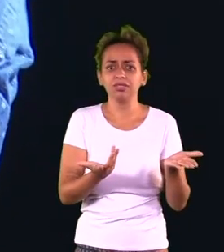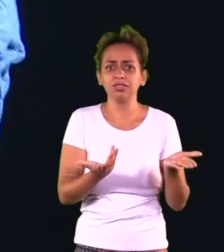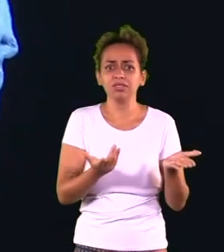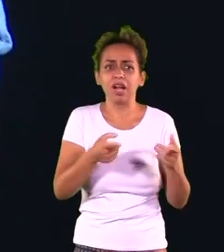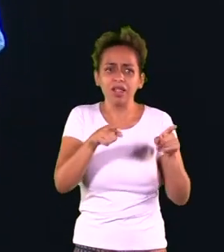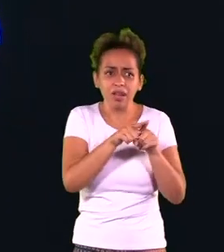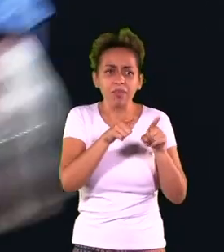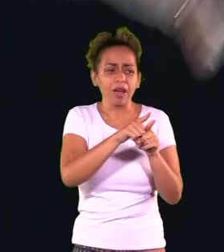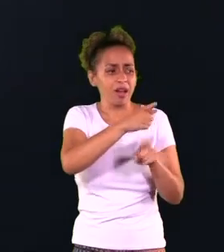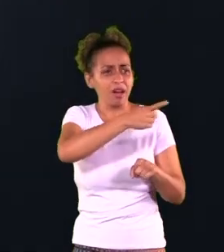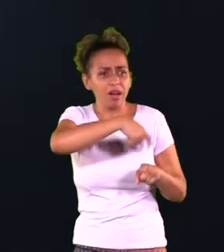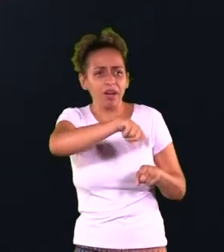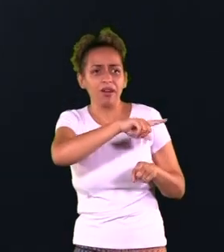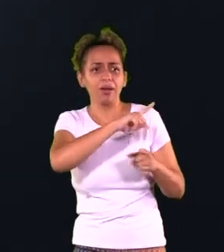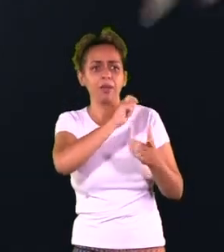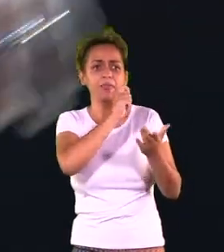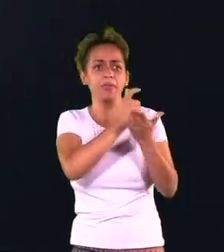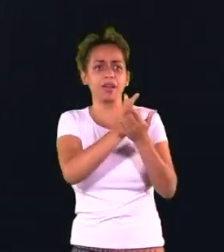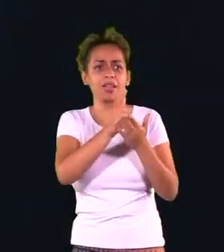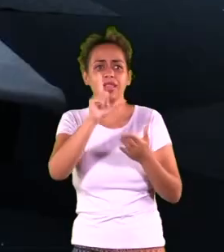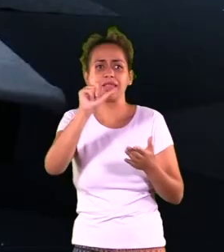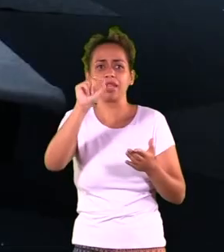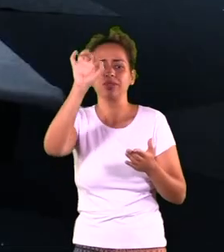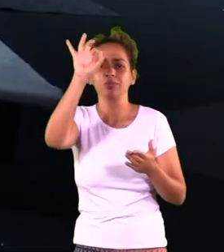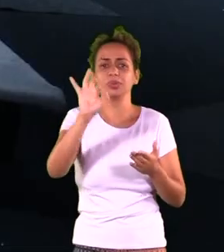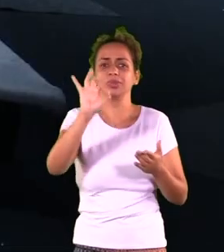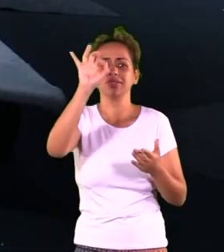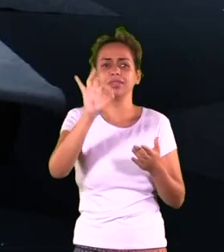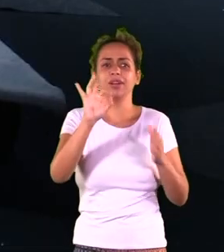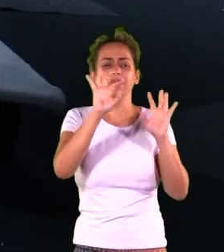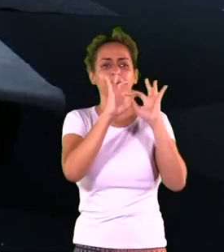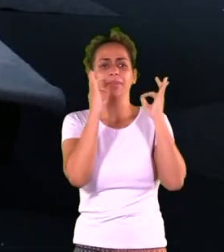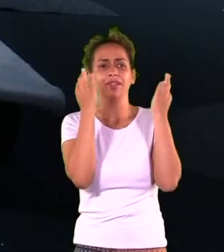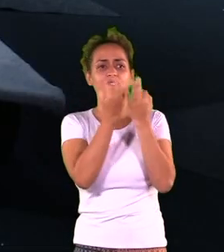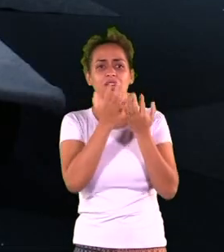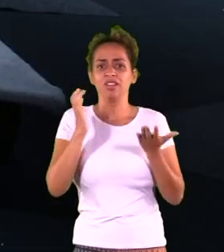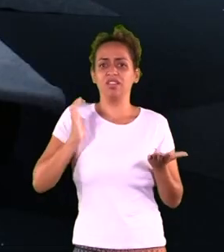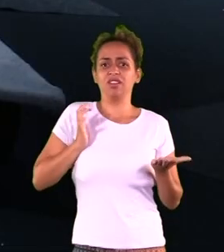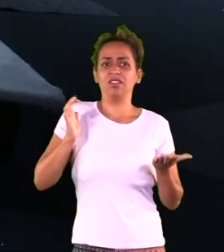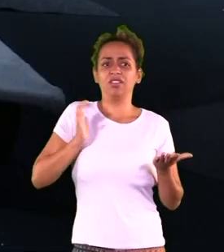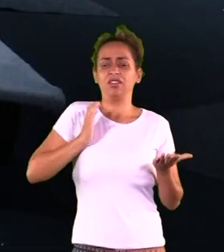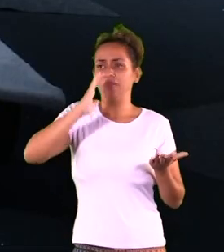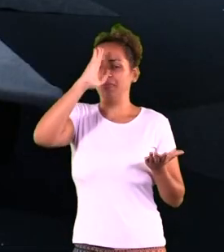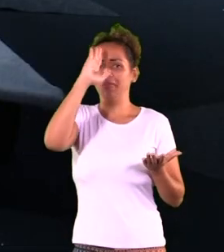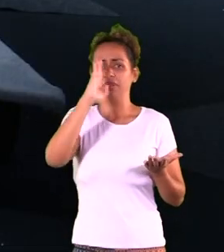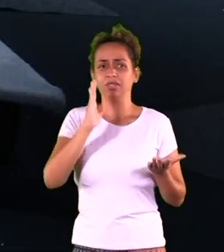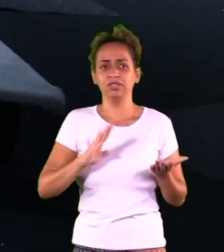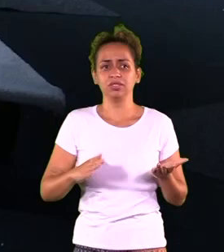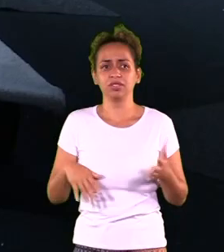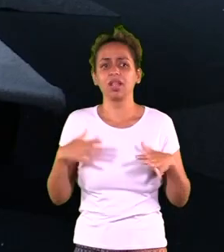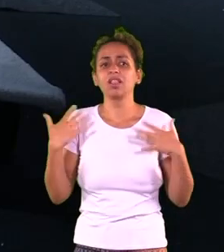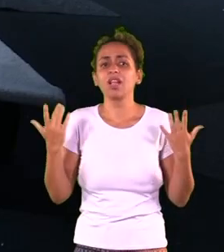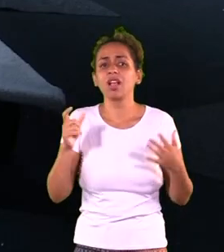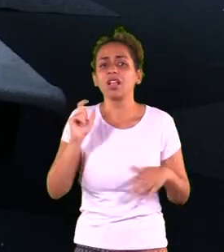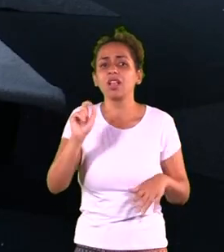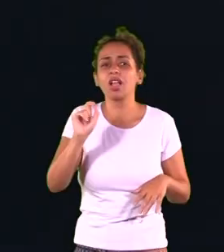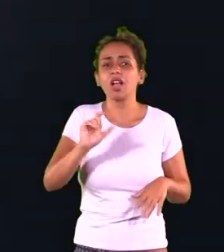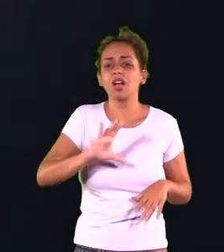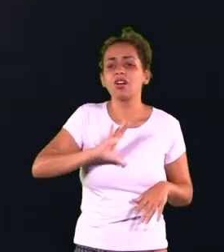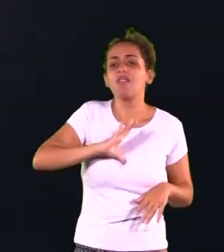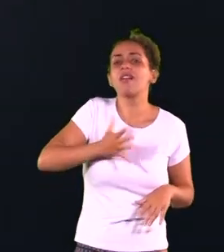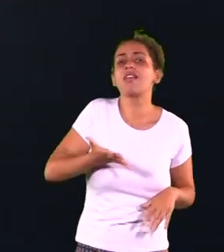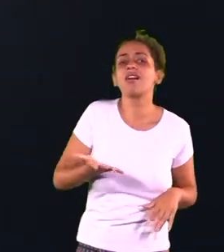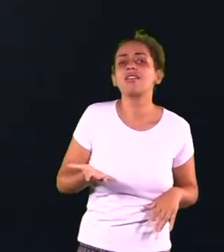de famílias ricas do nosso país né então quem vai ter a coragem quem terá coragem